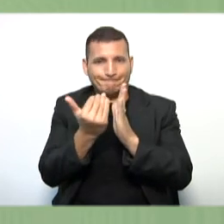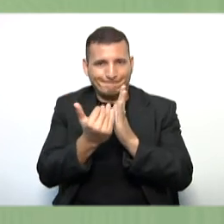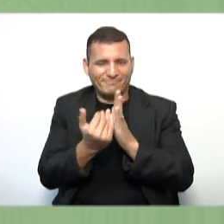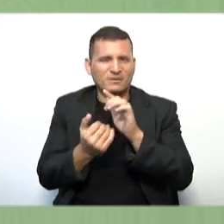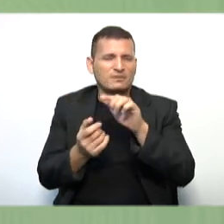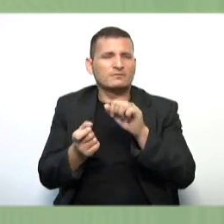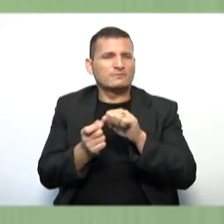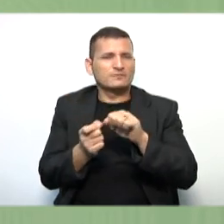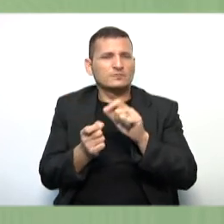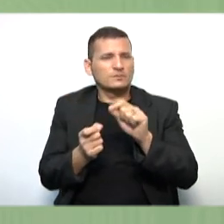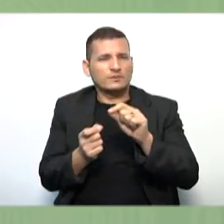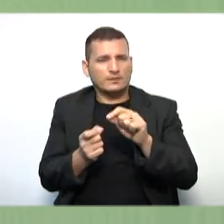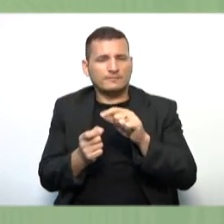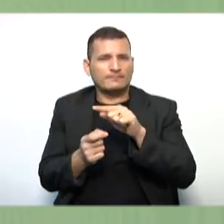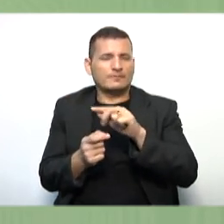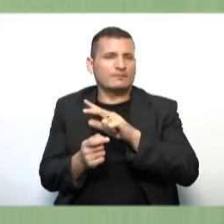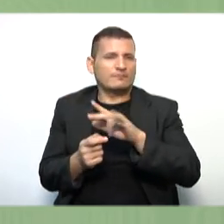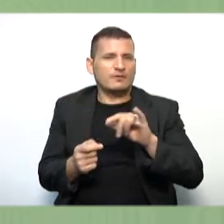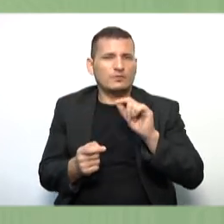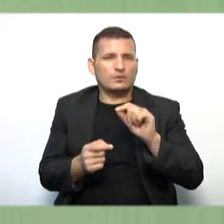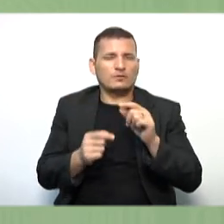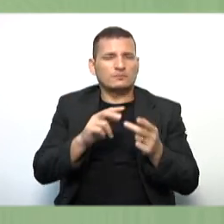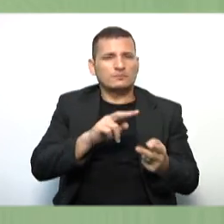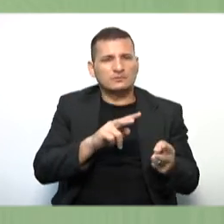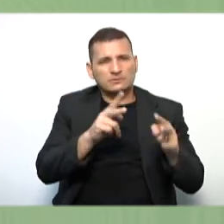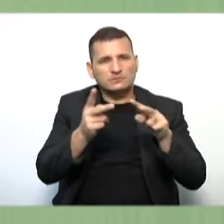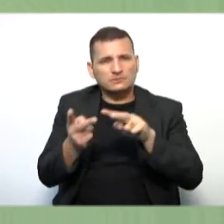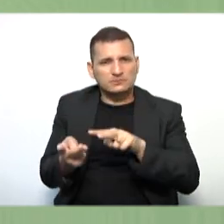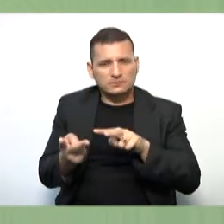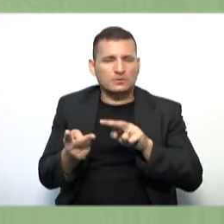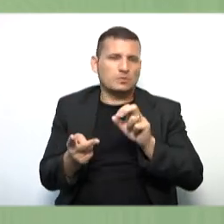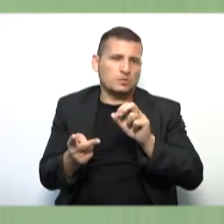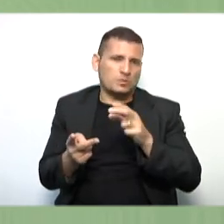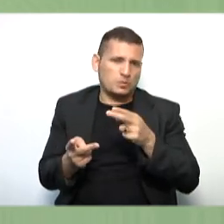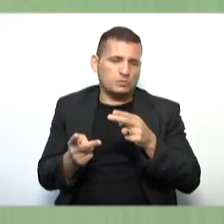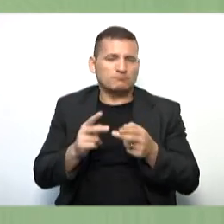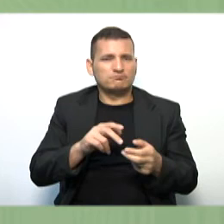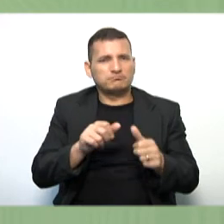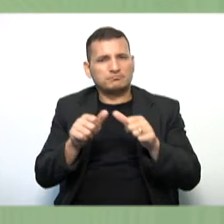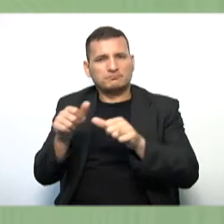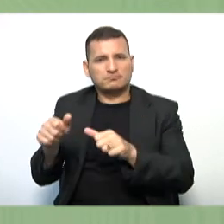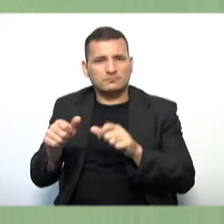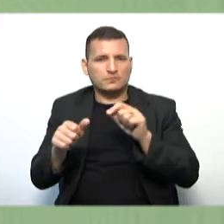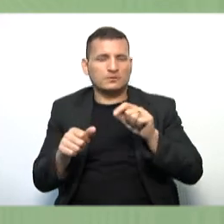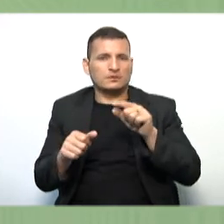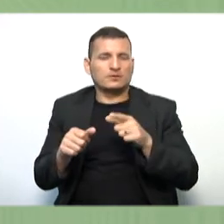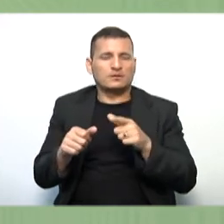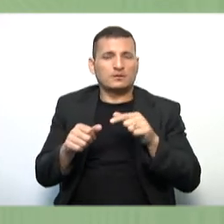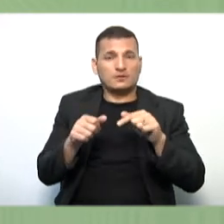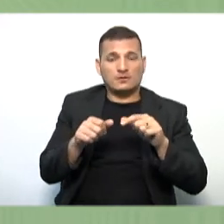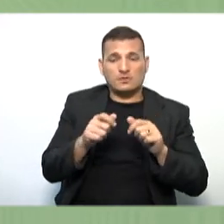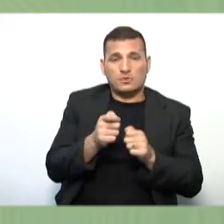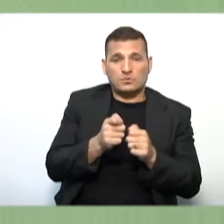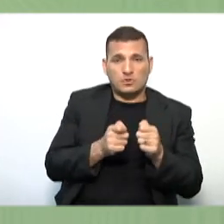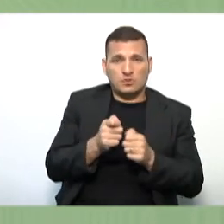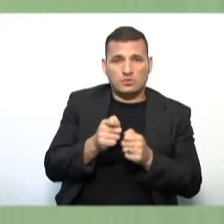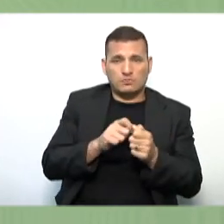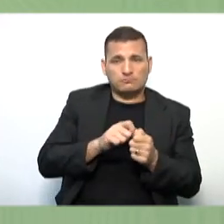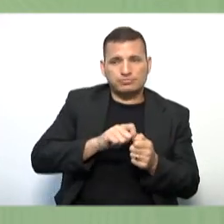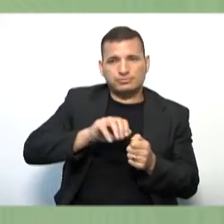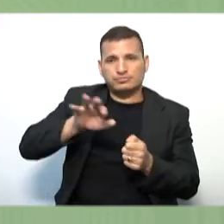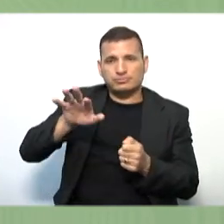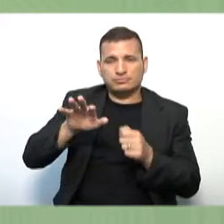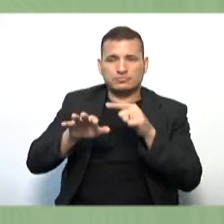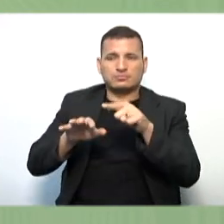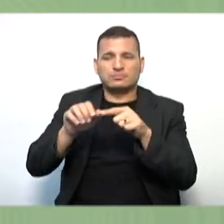vai fazer o quê? Ele vai converter ou traduzir, vamos dizer assim, essa sinalização do controlador